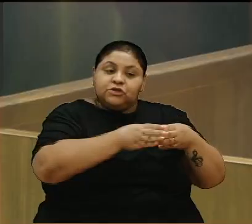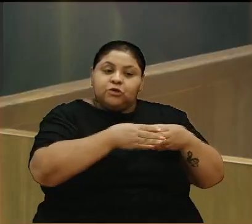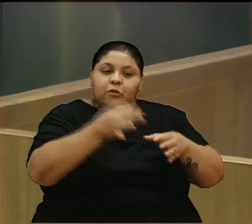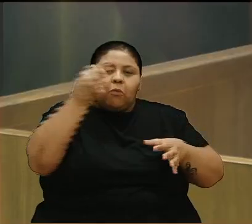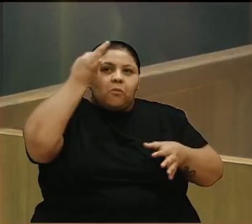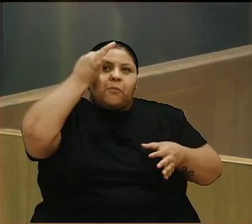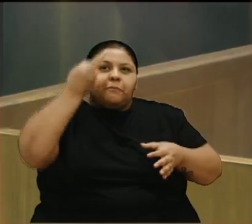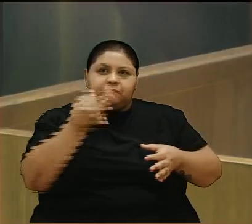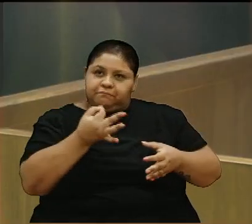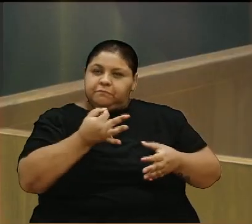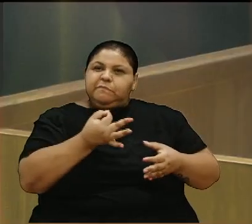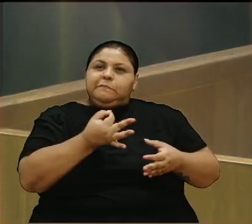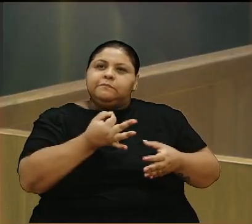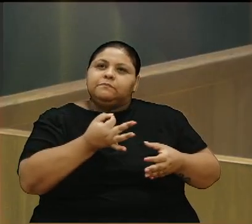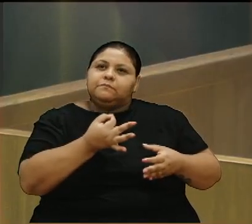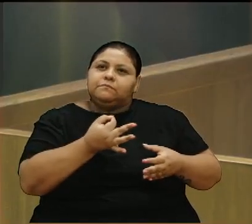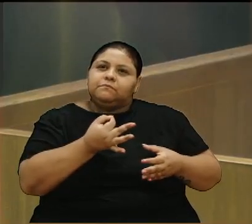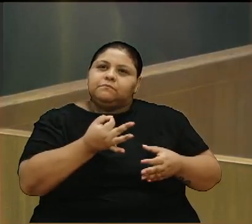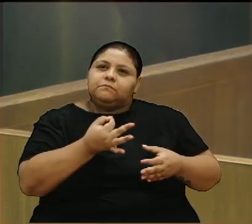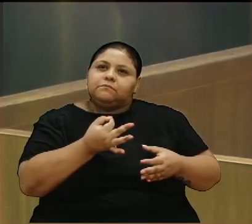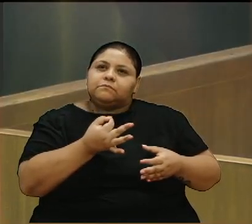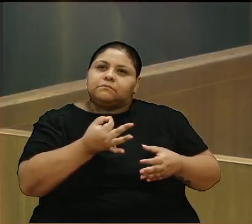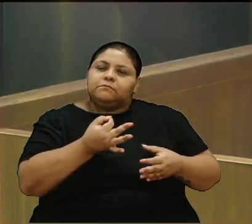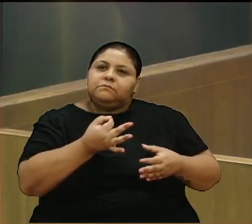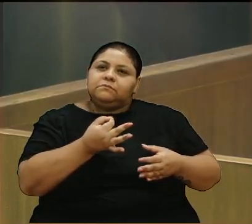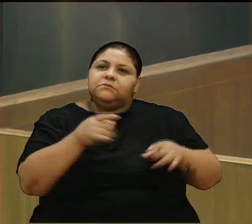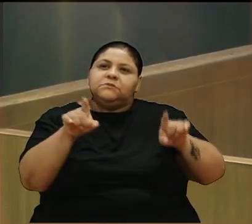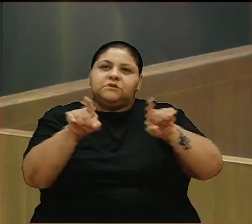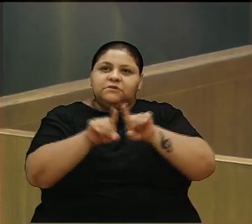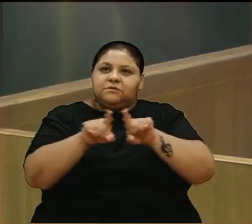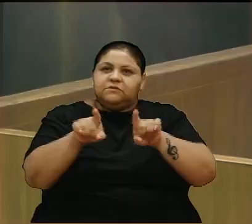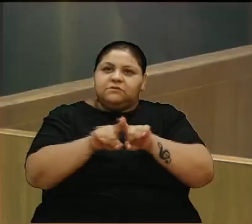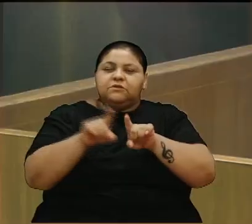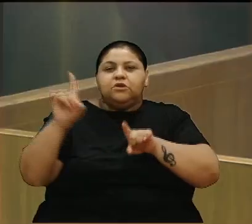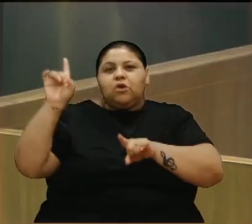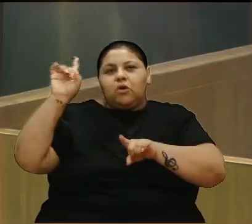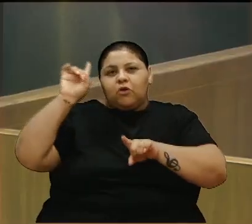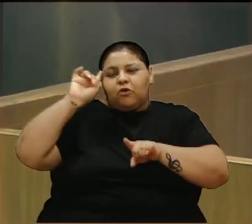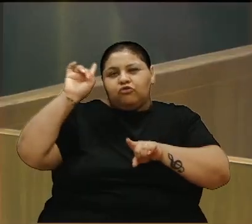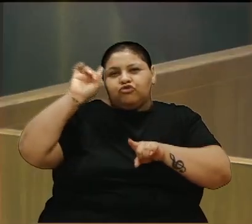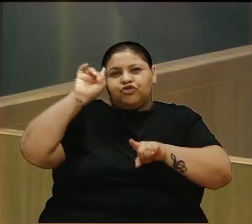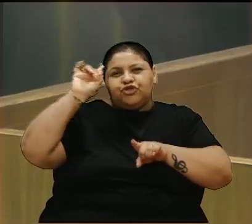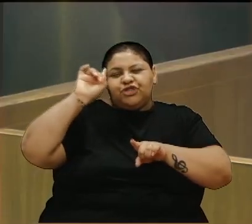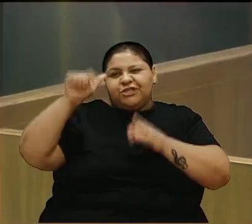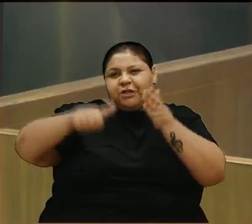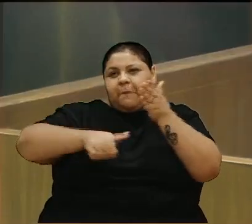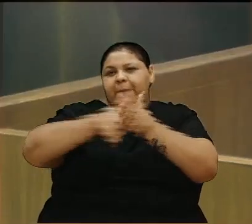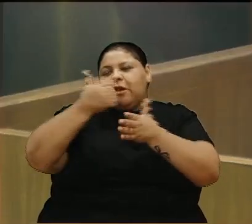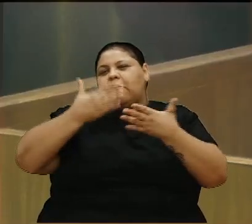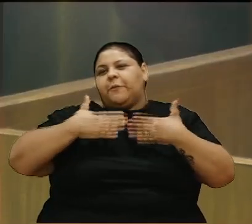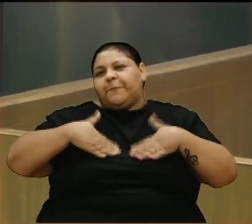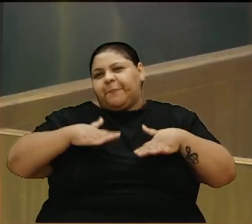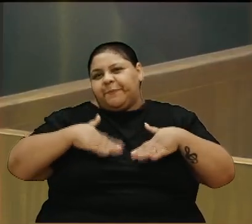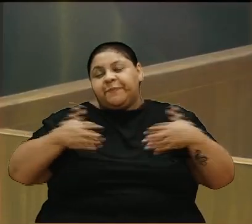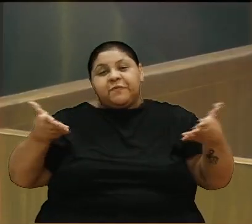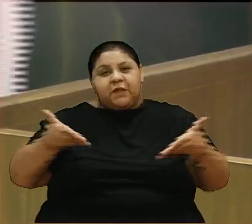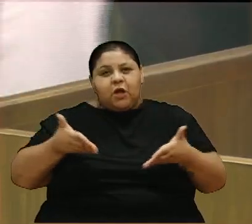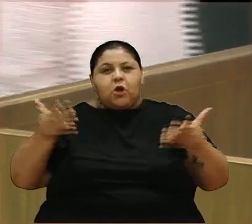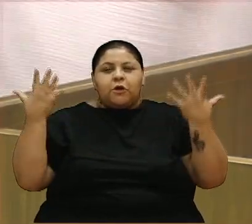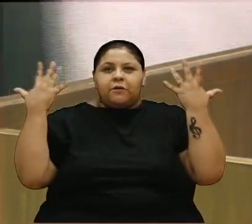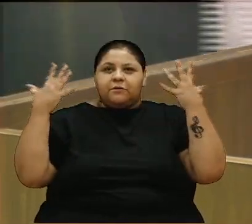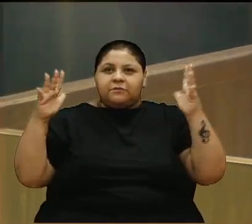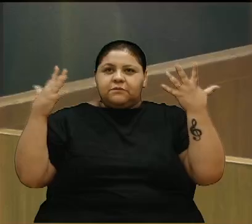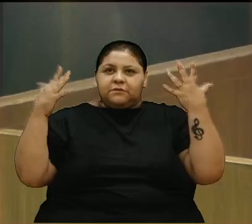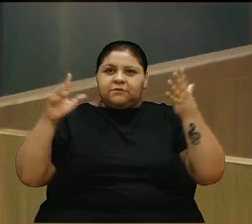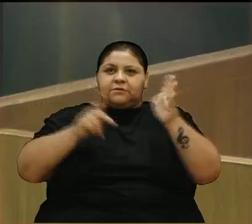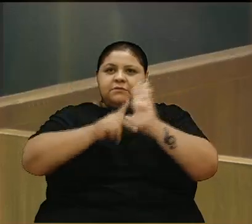entender e trazer para eles, né, um dia a dia muito melhor e muito mais tranquilo. Eu quero aqui, então, parabenizar